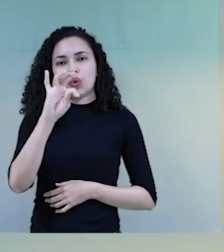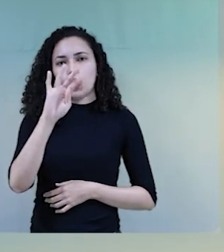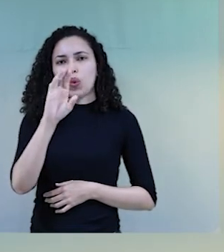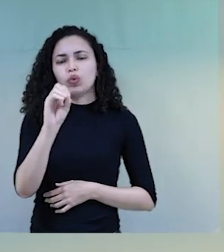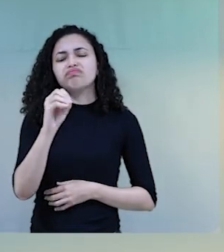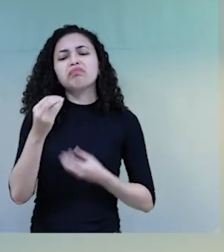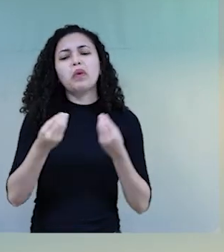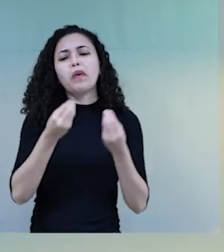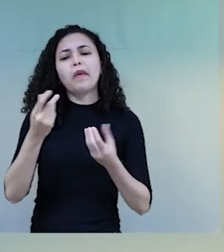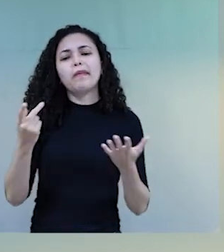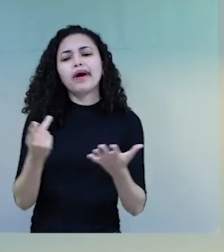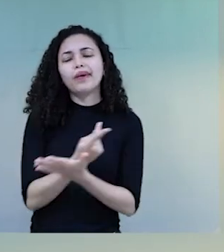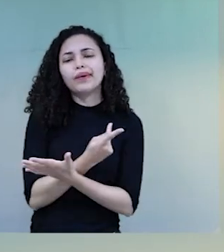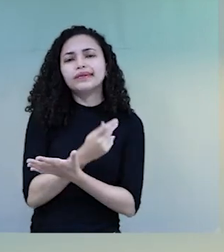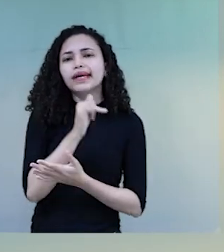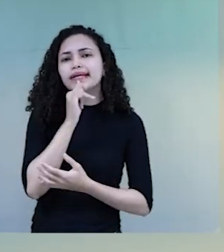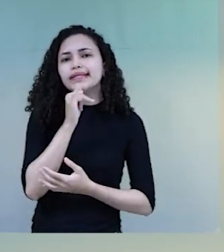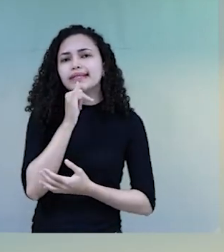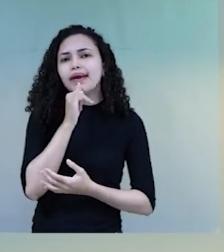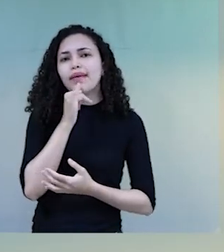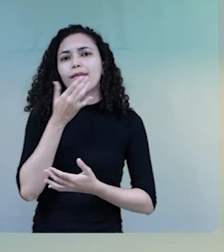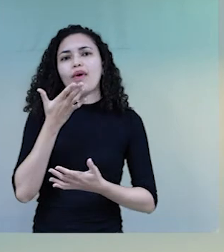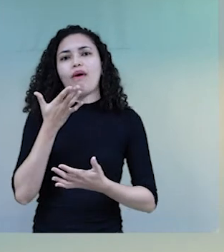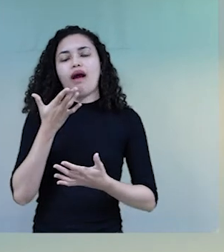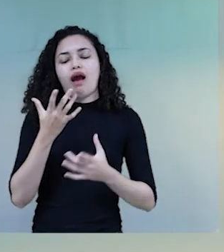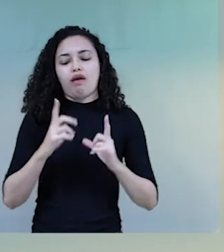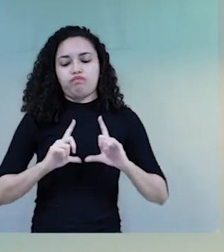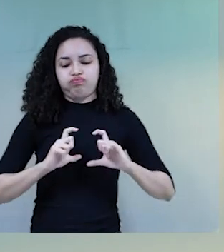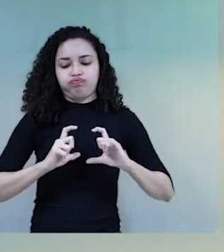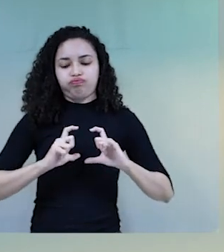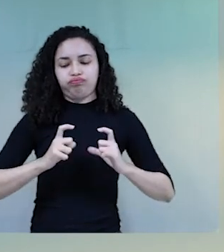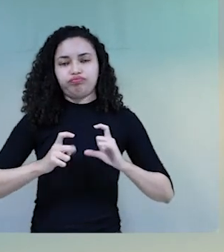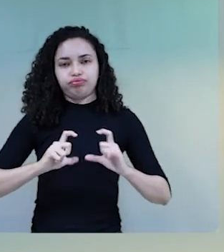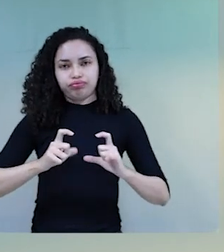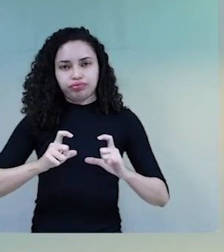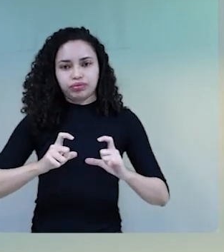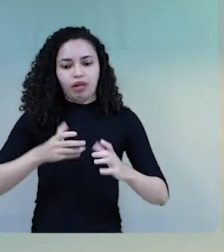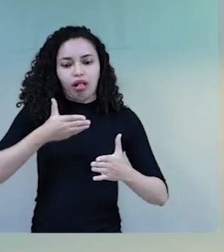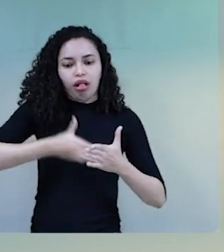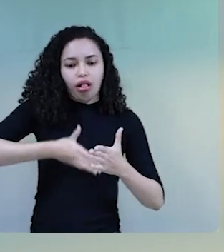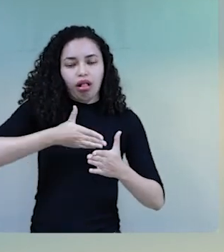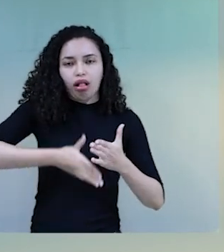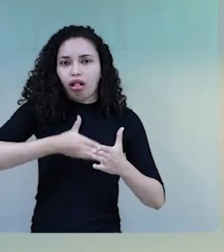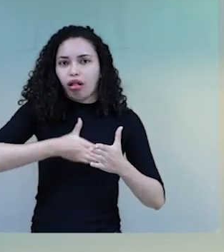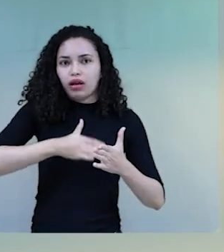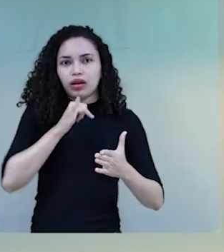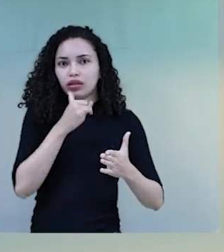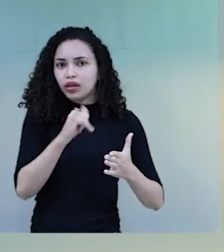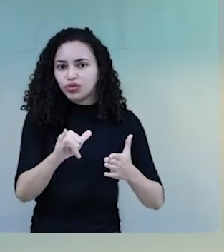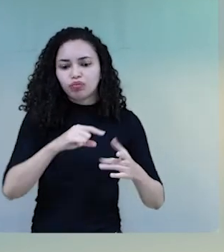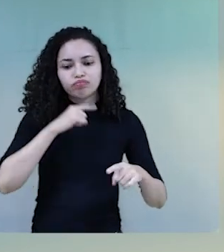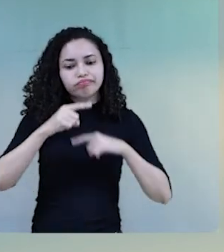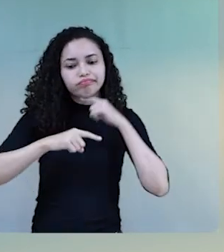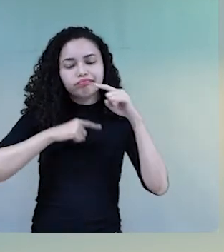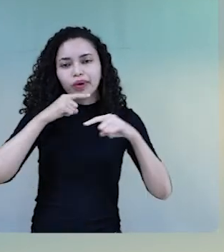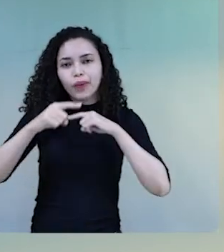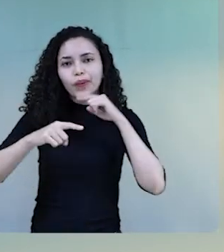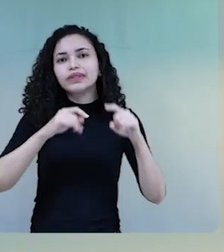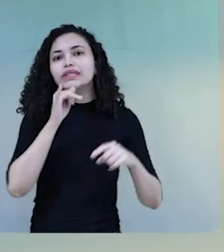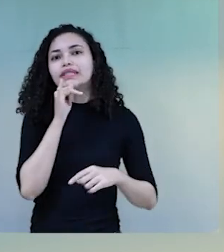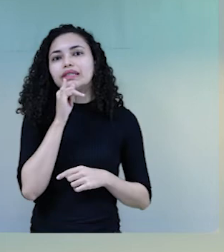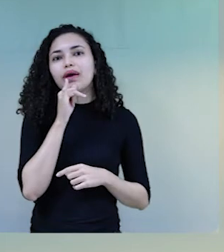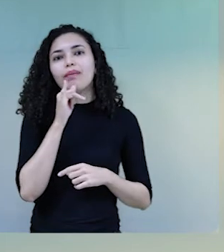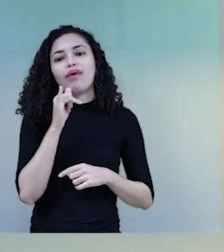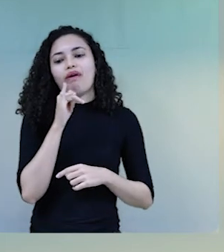tem passagem de corrente elétrica por esse resistor. Tá? E isso acontece quando? Por exemplo, corrente elétrica está vindo aqui e essa